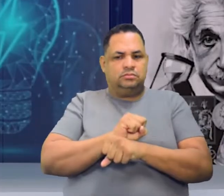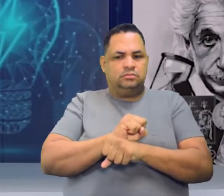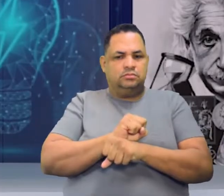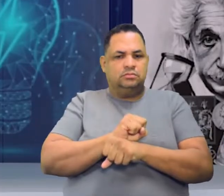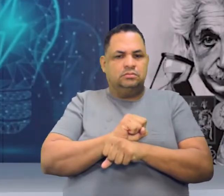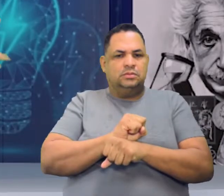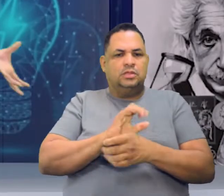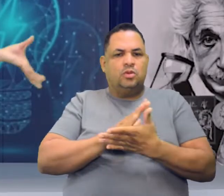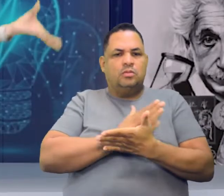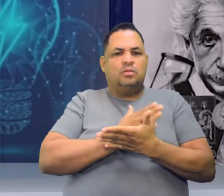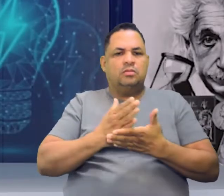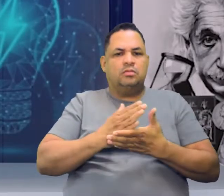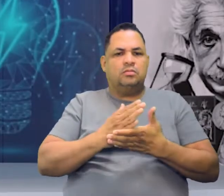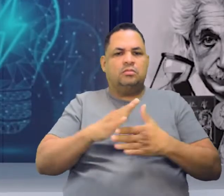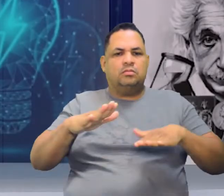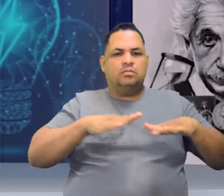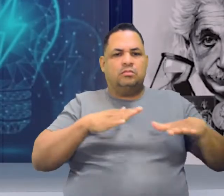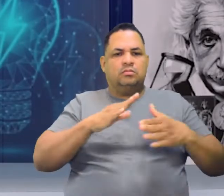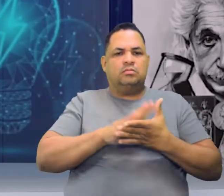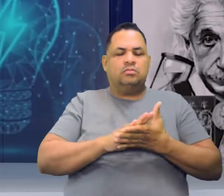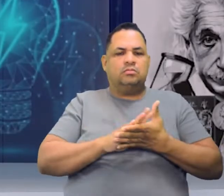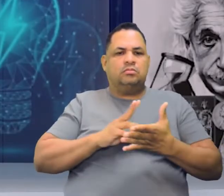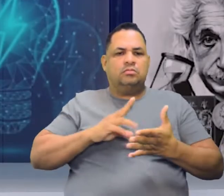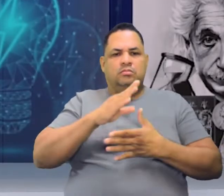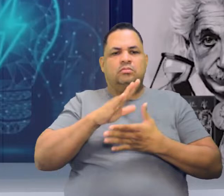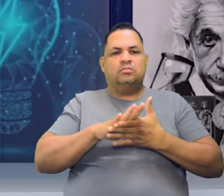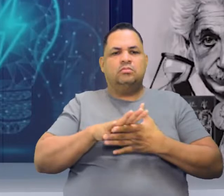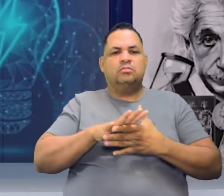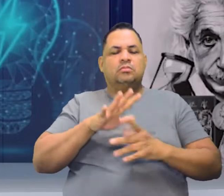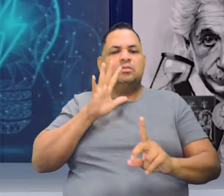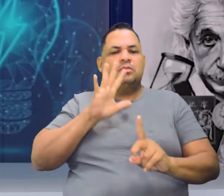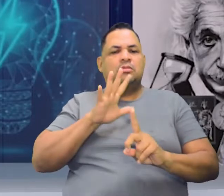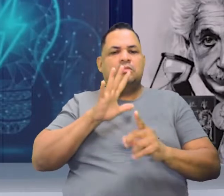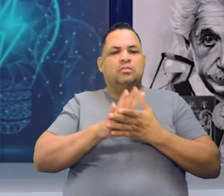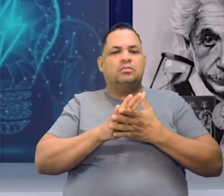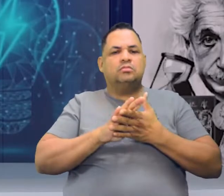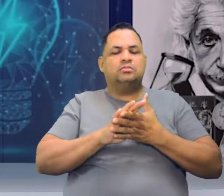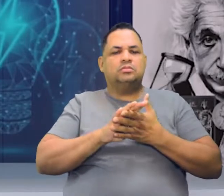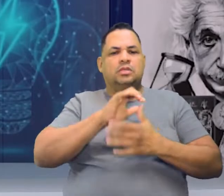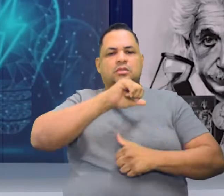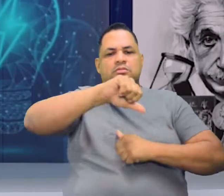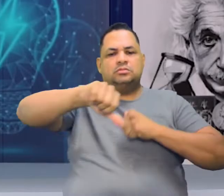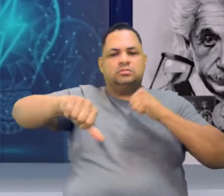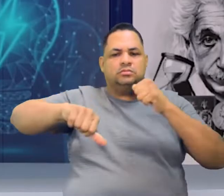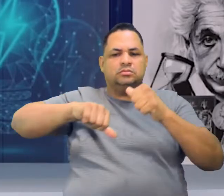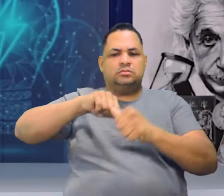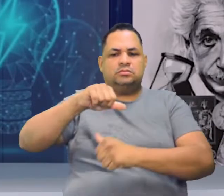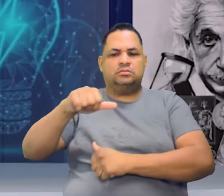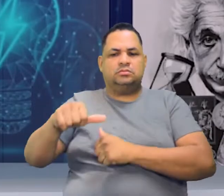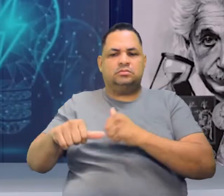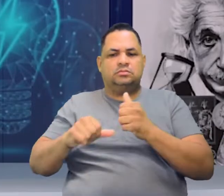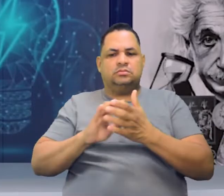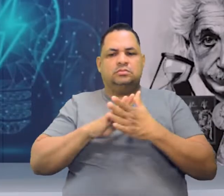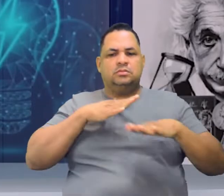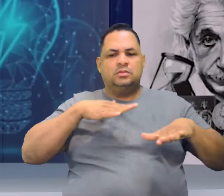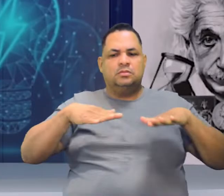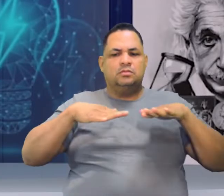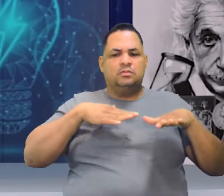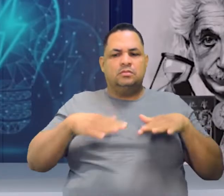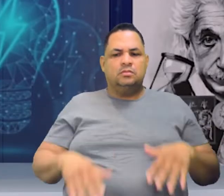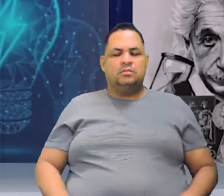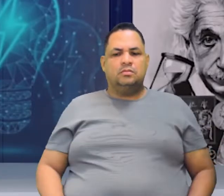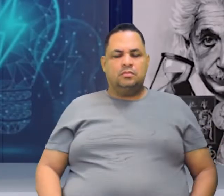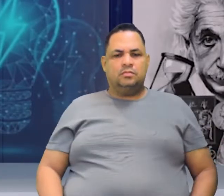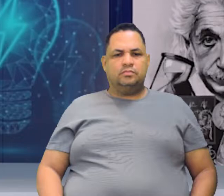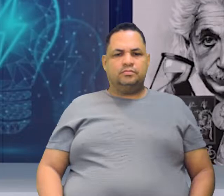sair do movimento, força externa atuando para fazer com que ele modifique o seu estado de movimento, tá